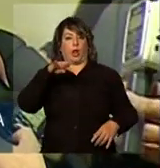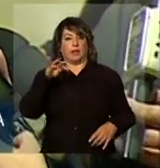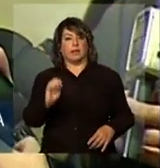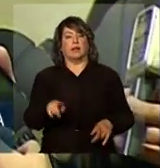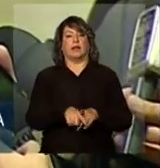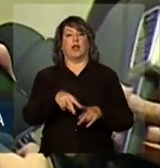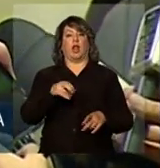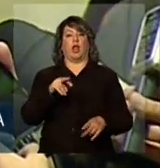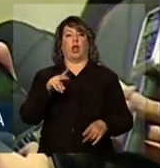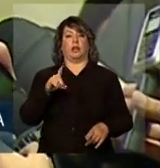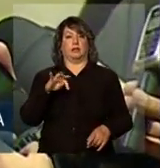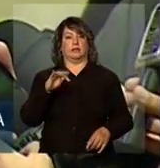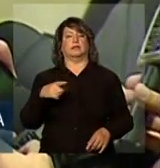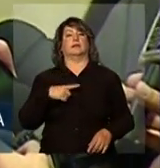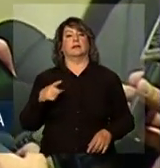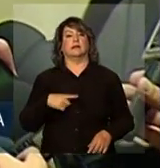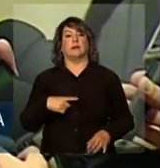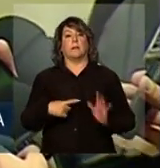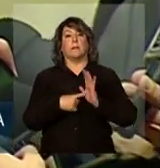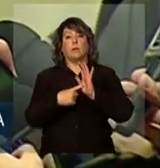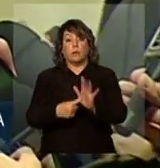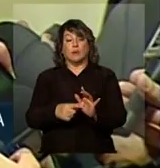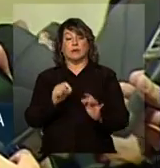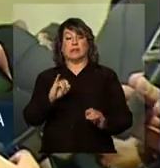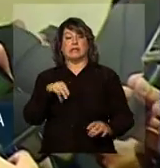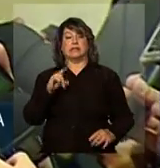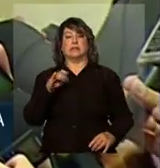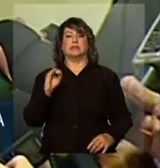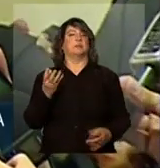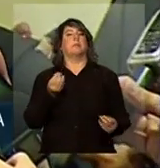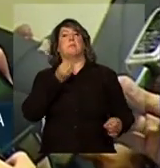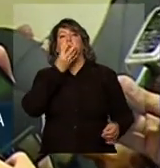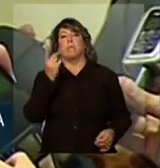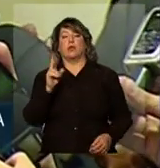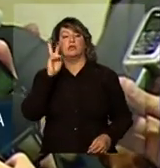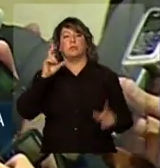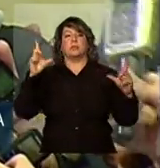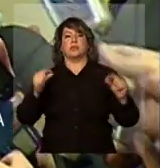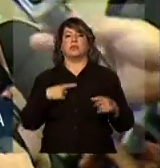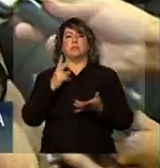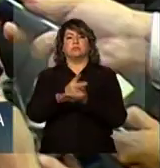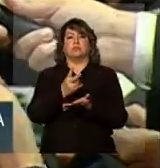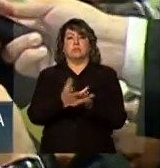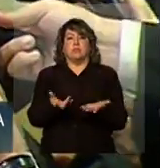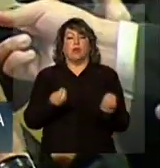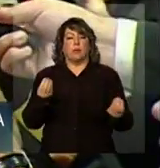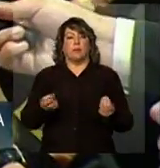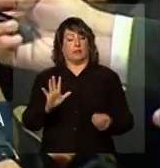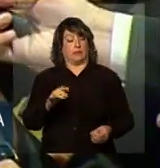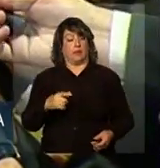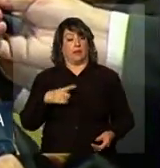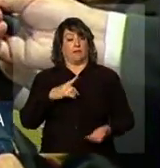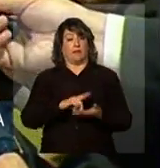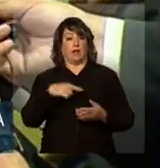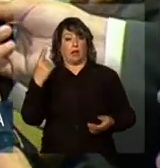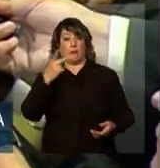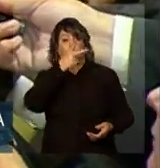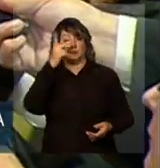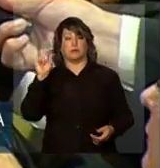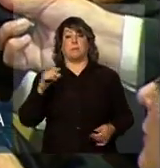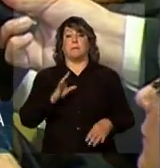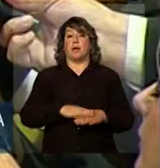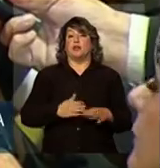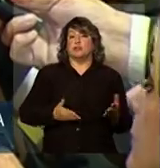apresentado índices é que não são muito satisfatórios em relação à redução na verdade são populações mais jovens